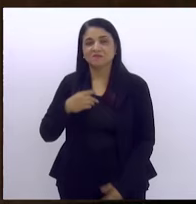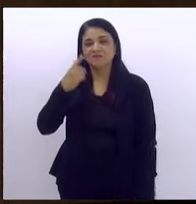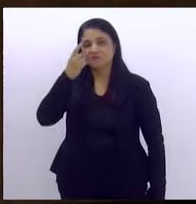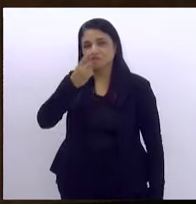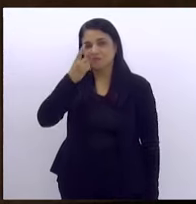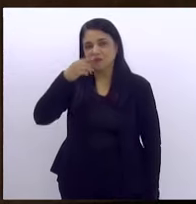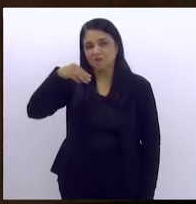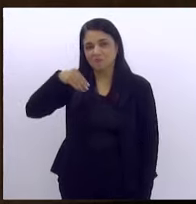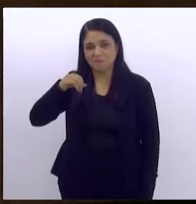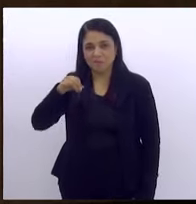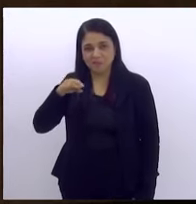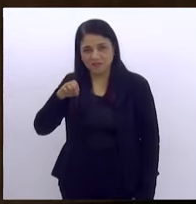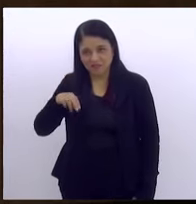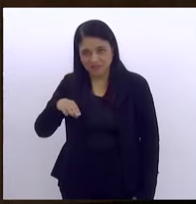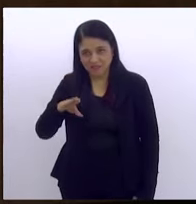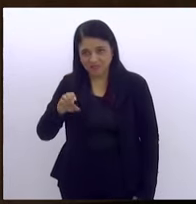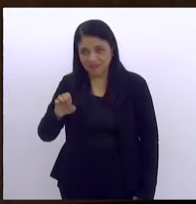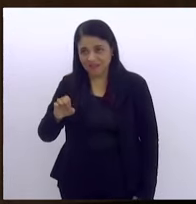Mink.